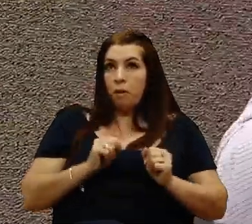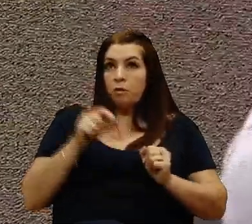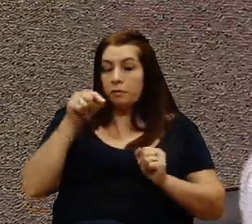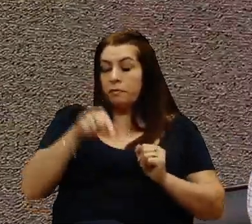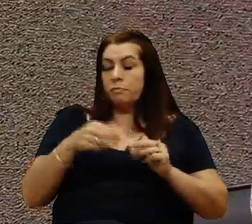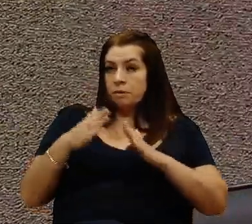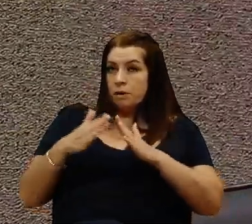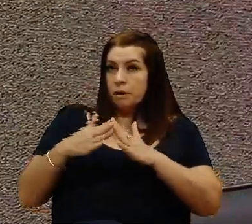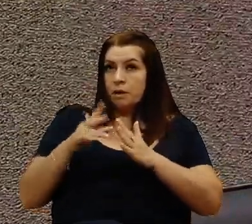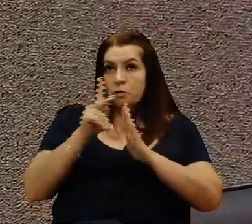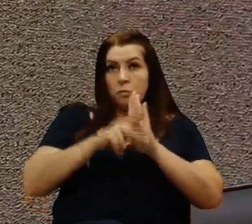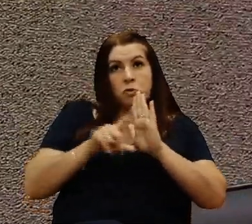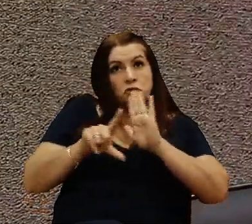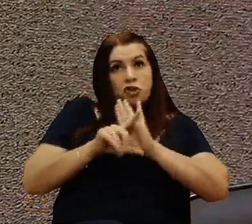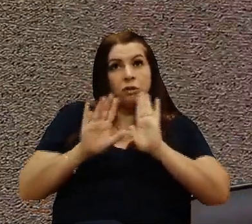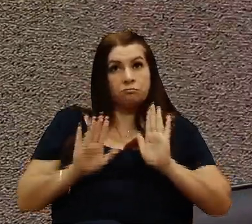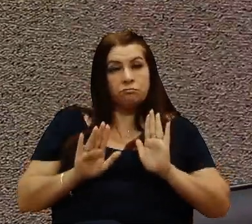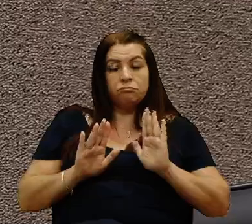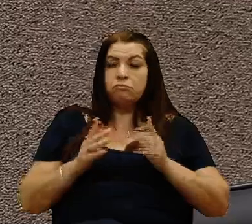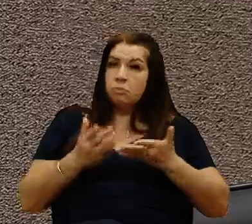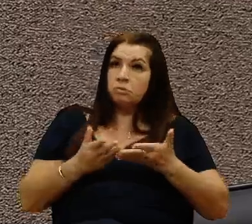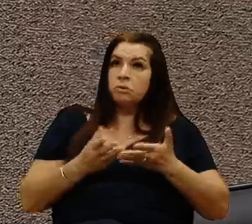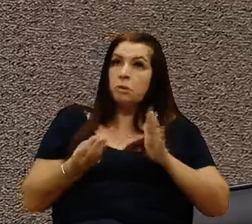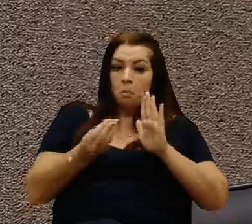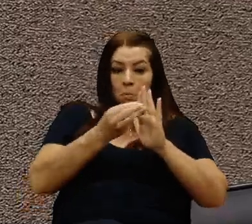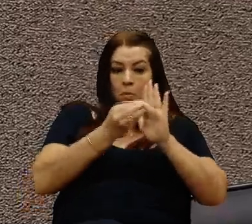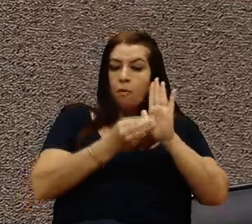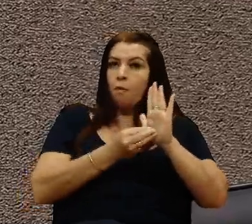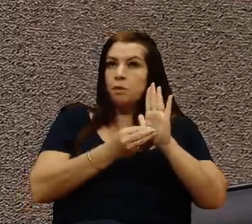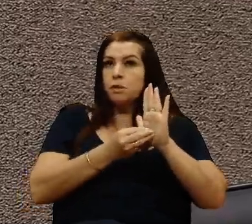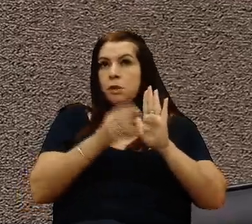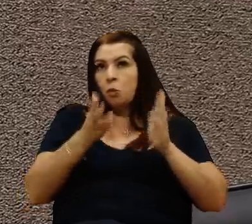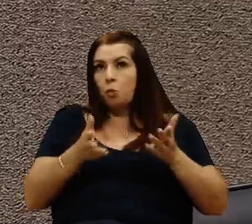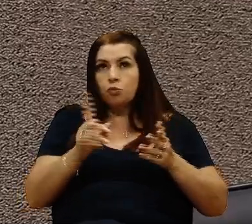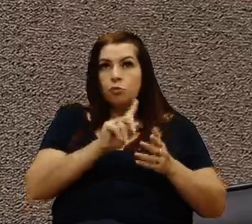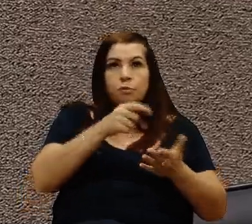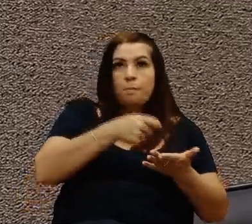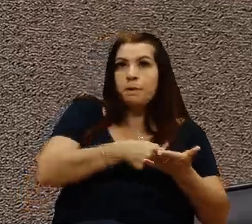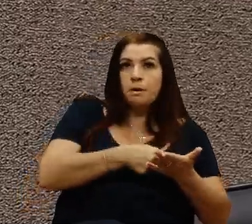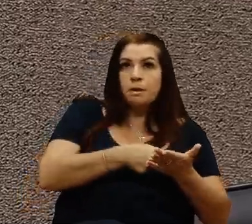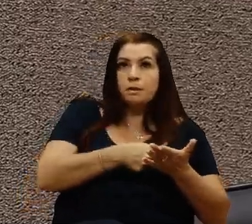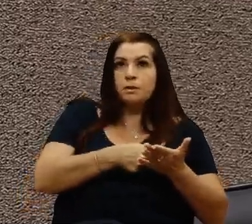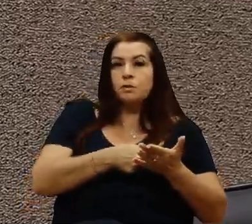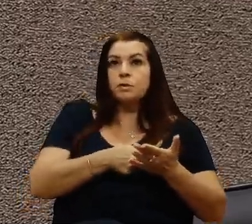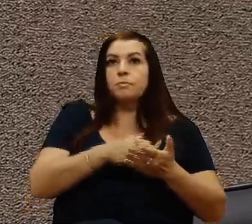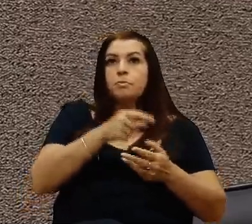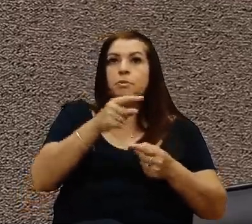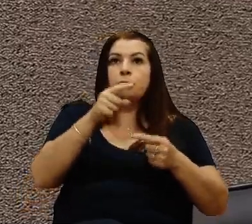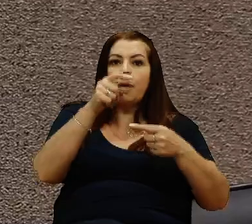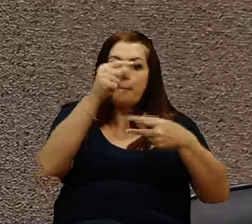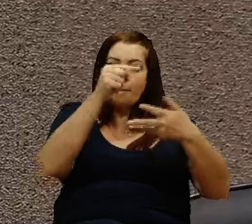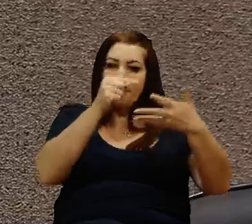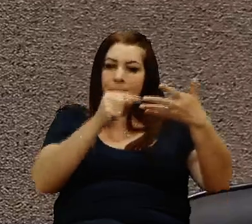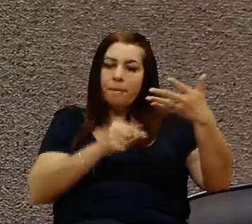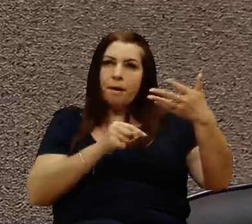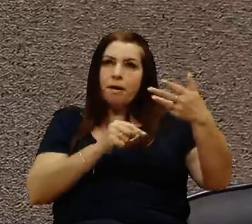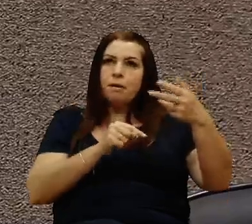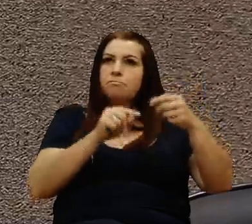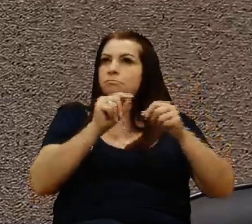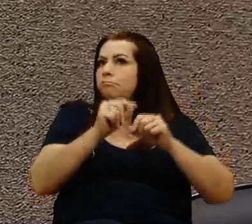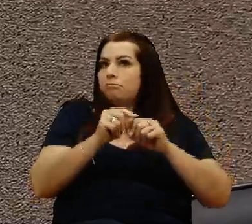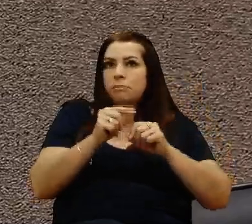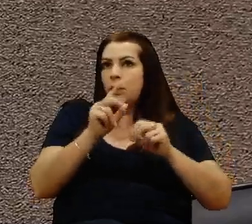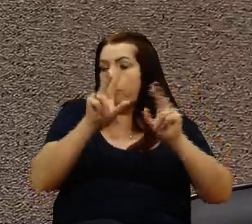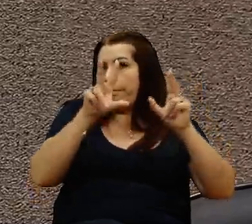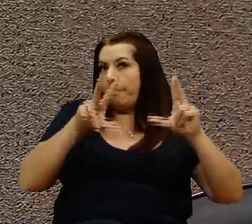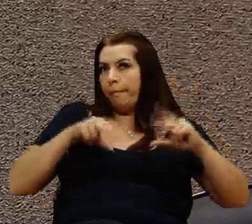de lei que estabeleça que quem hoje não está pagando, por X motivos, aqui ninguém vai entrar no mérito, né? Mas que por